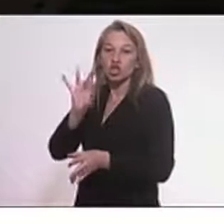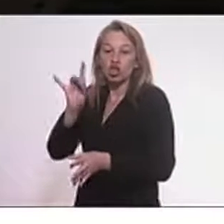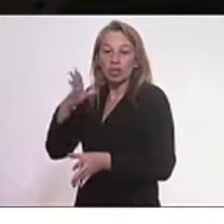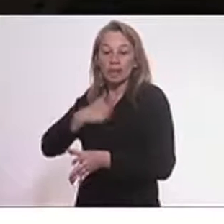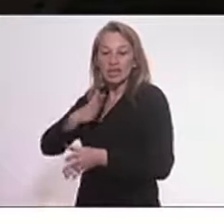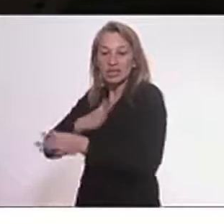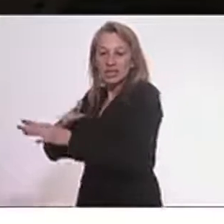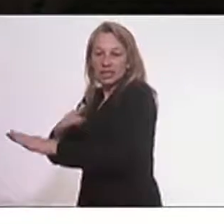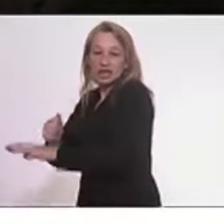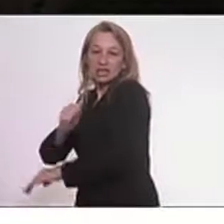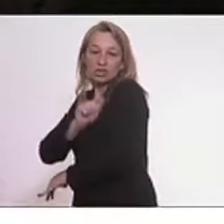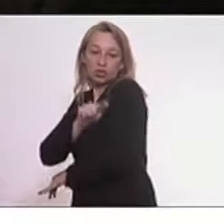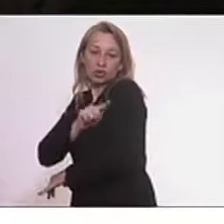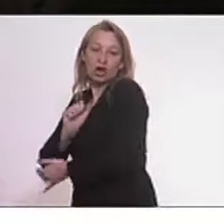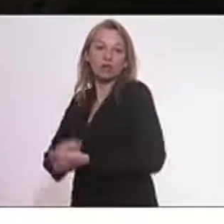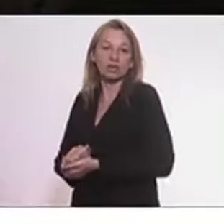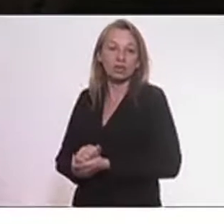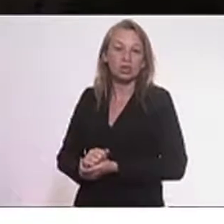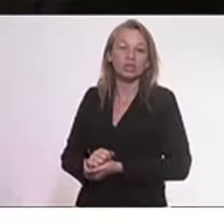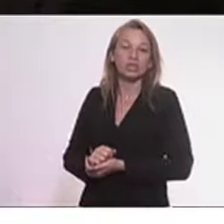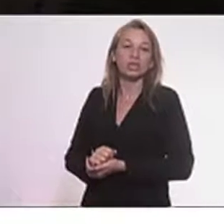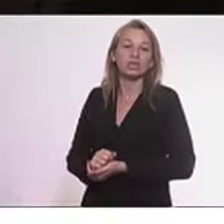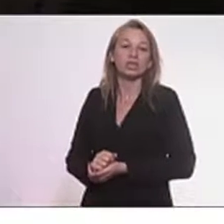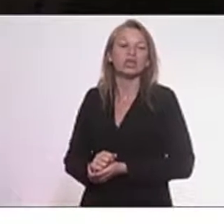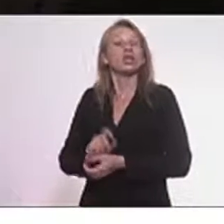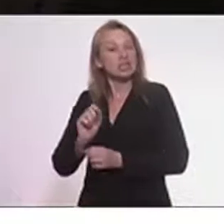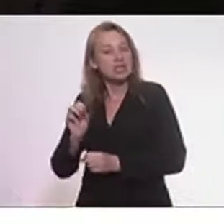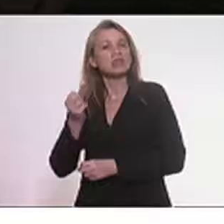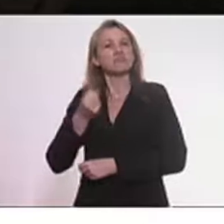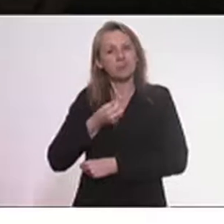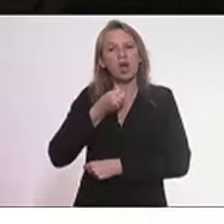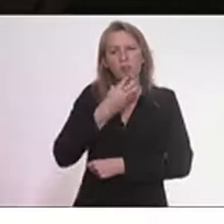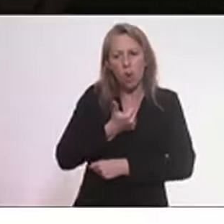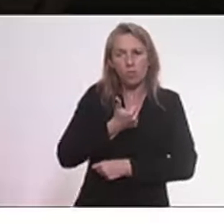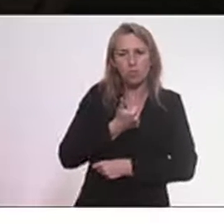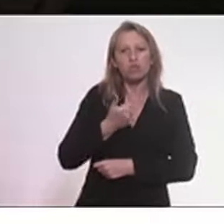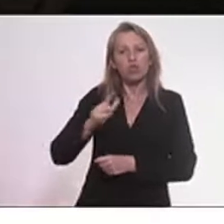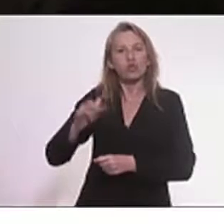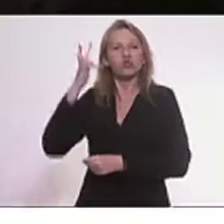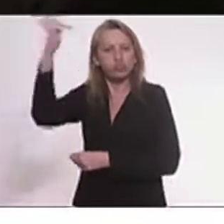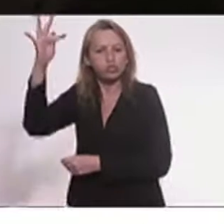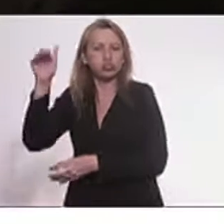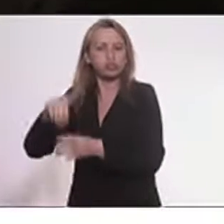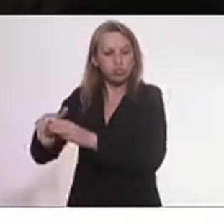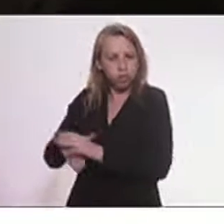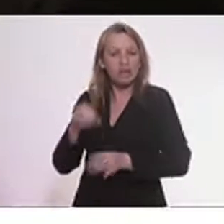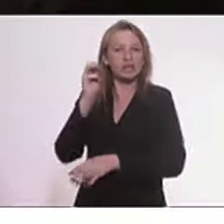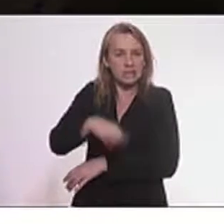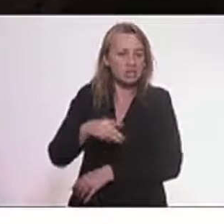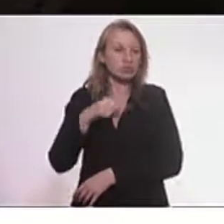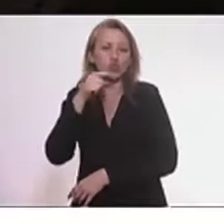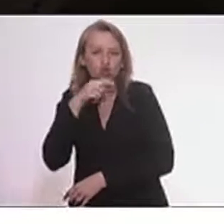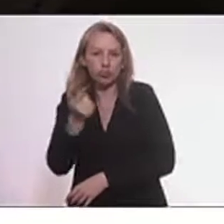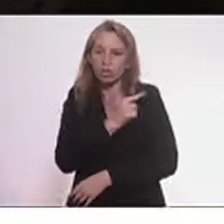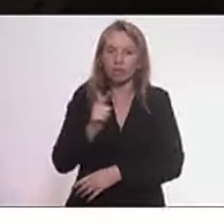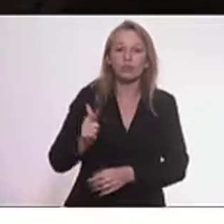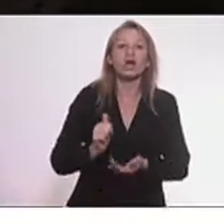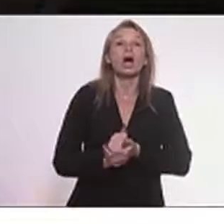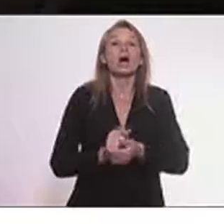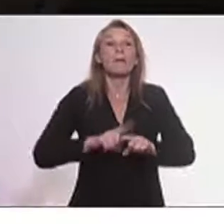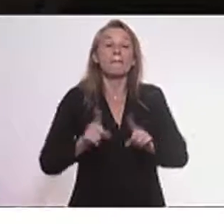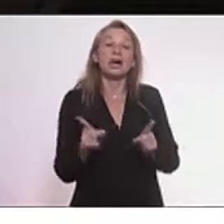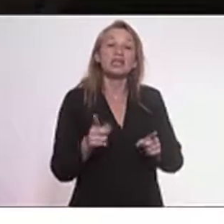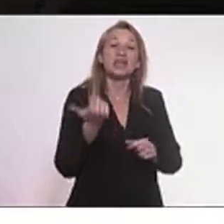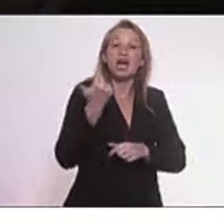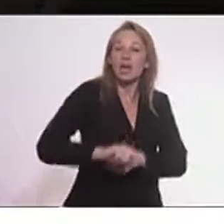tem mais 700 mil eleitores. Alguém duvida que isso seria ótimo para as futuras campanhas? Obviamente que sim, eu não duvido, mas isso seria